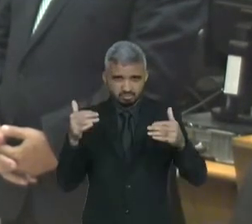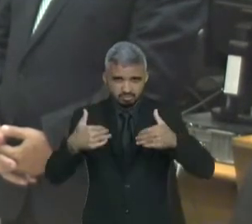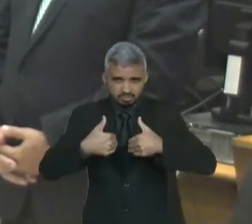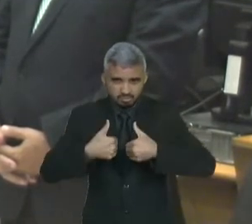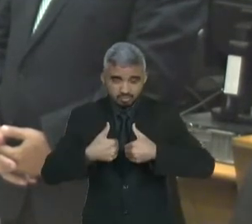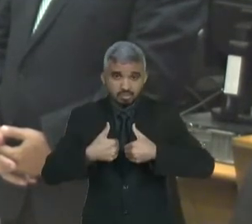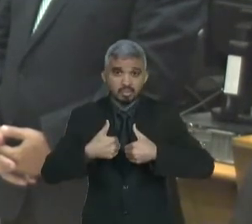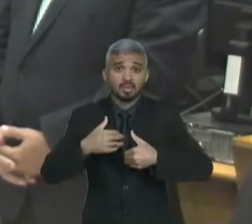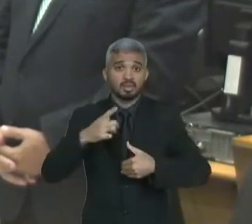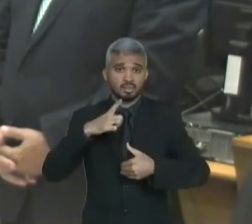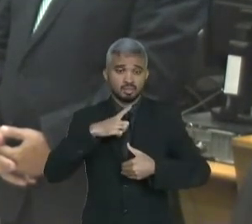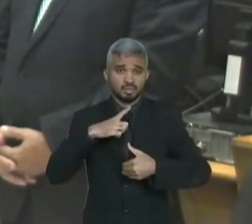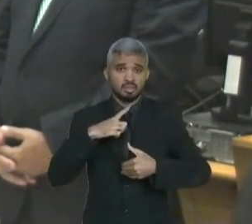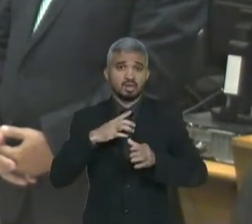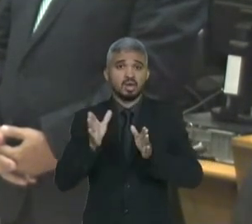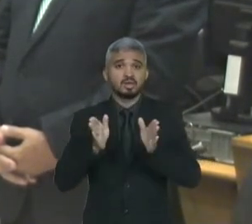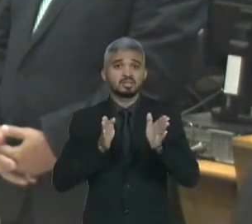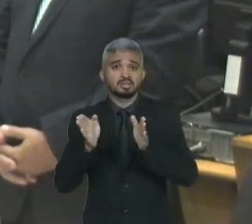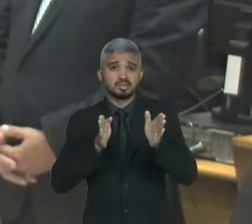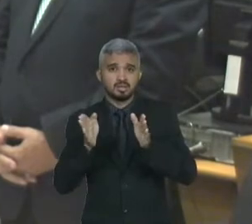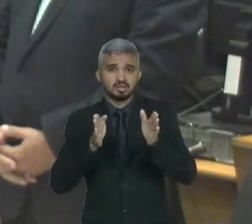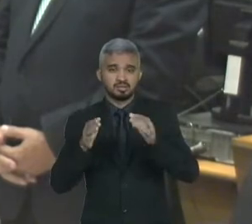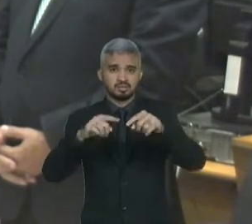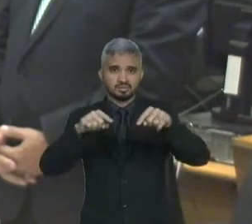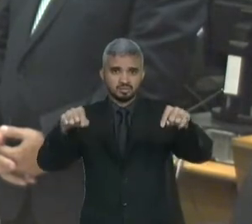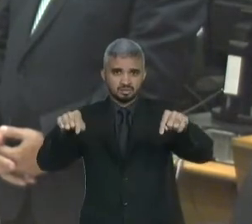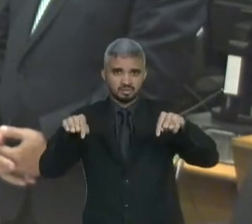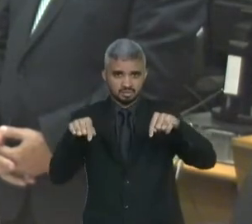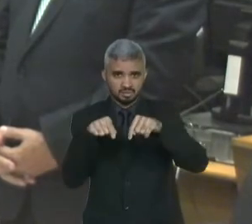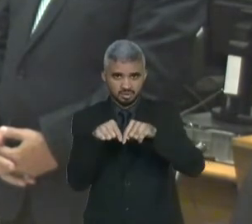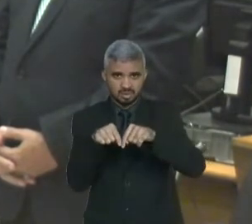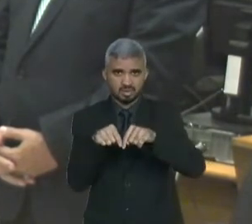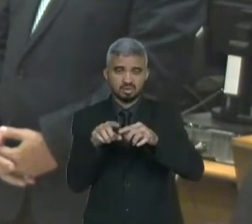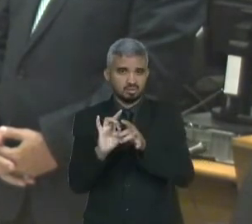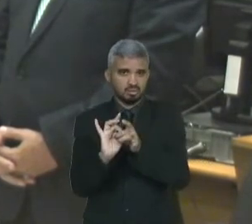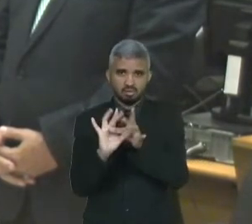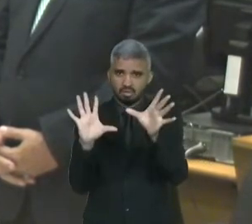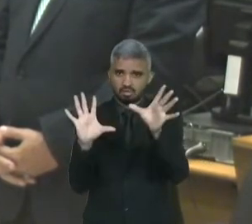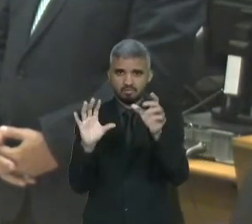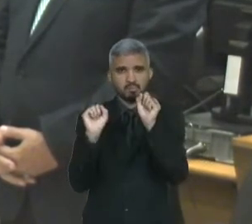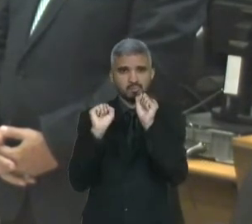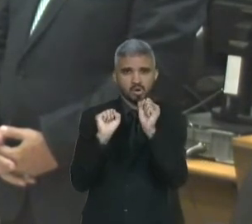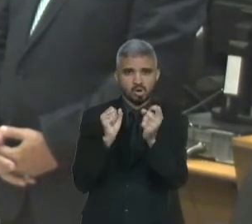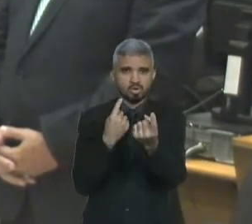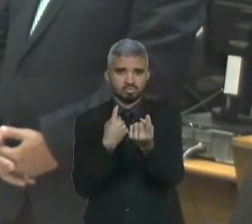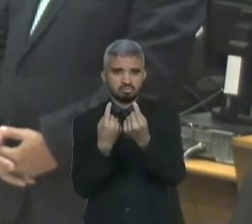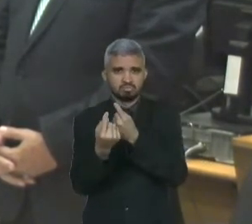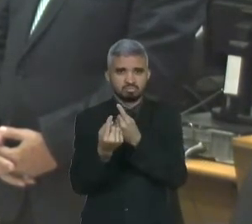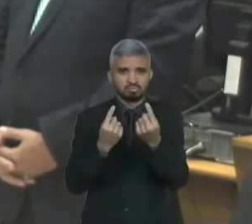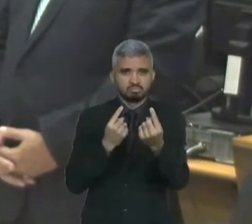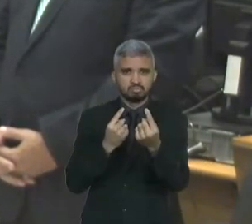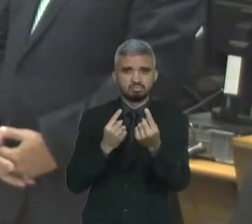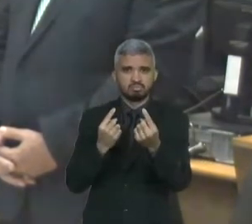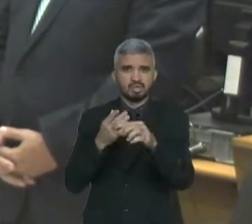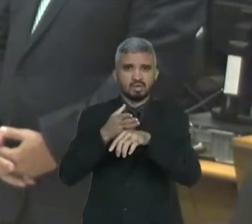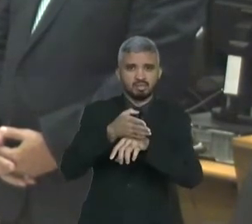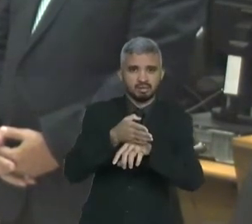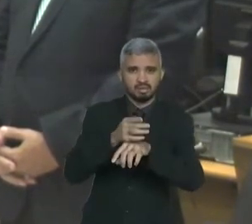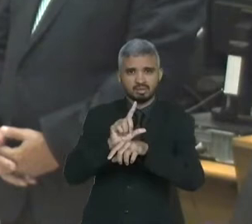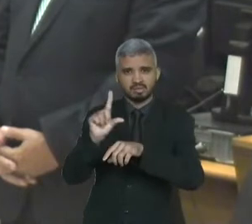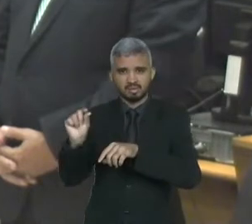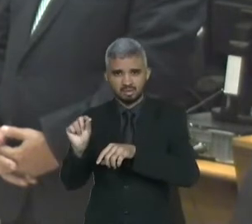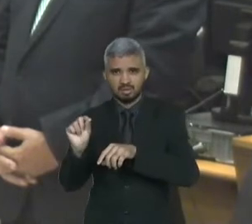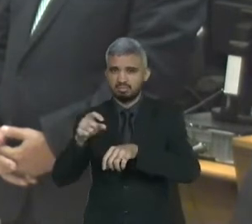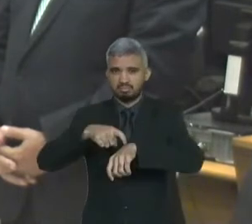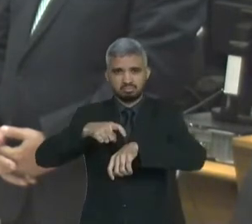acesso irrestrito à sala de exibição, sendo permitido entrar e sair ao longo da exibição.